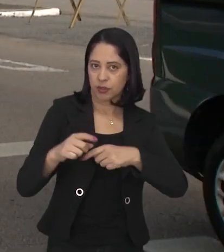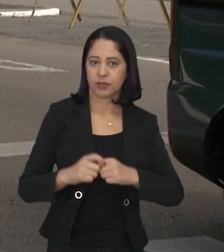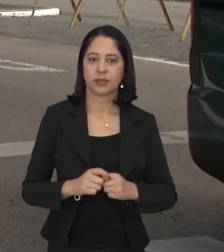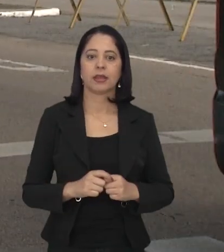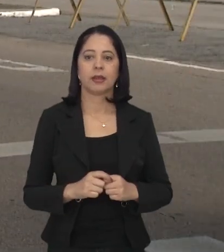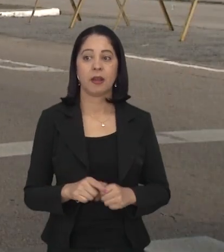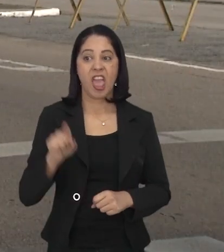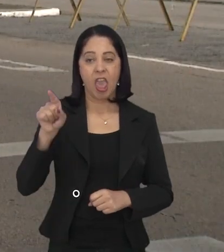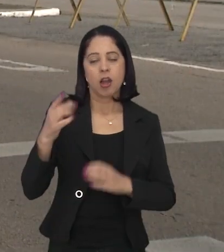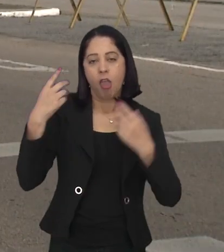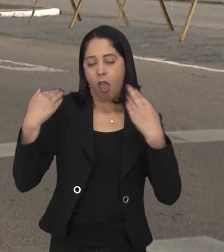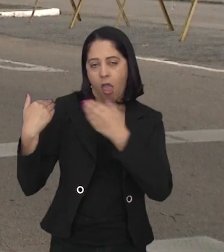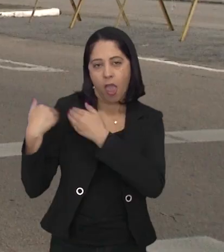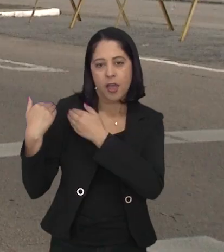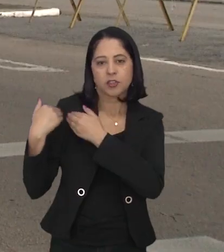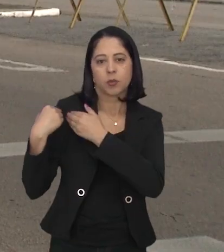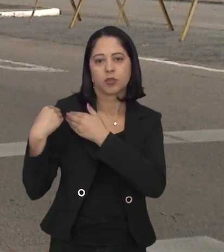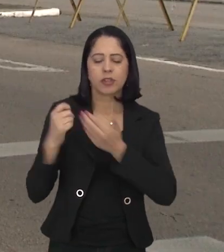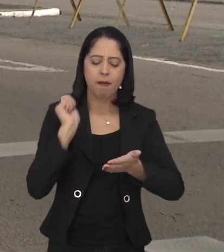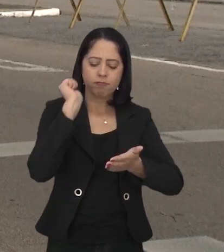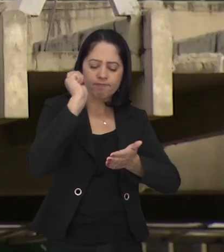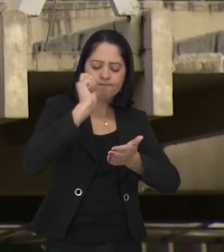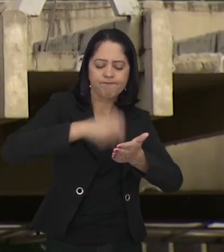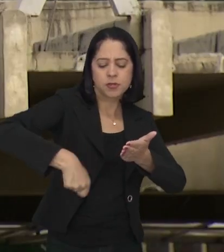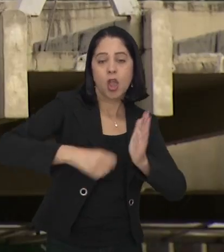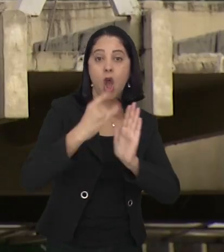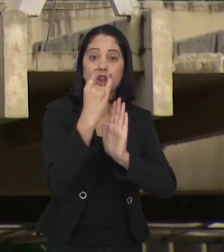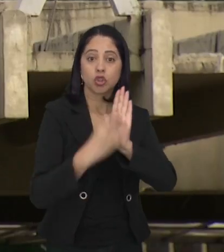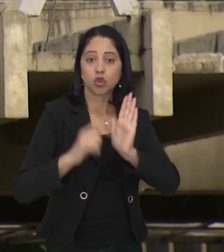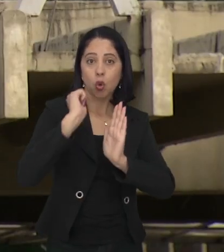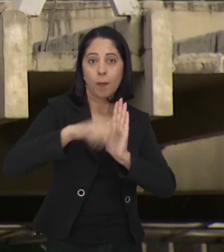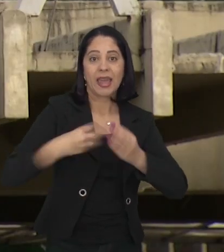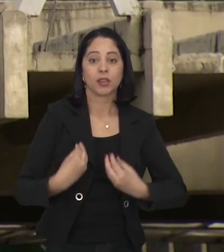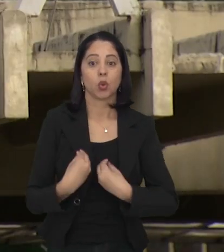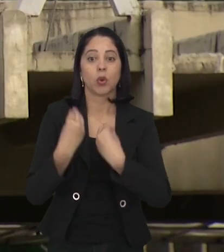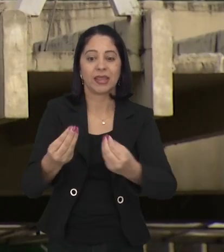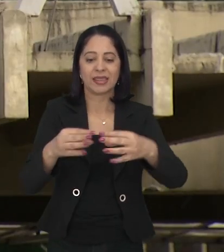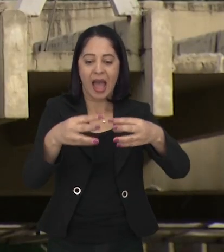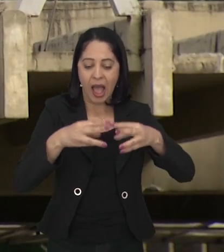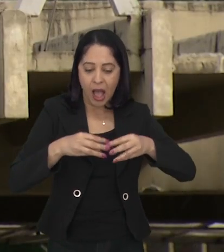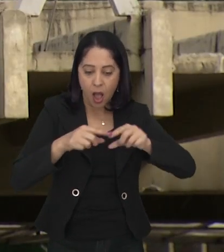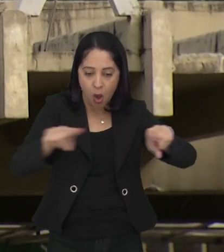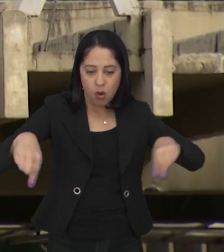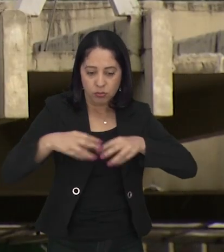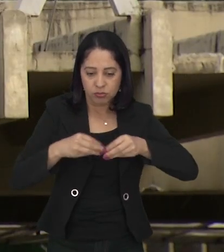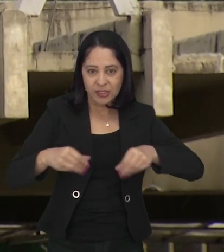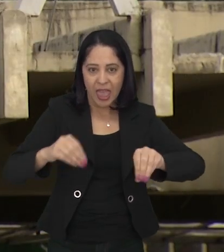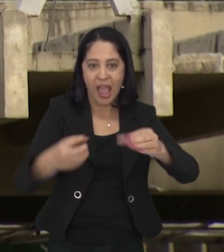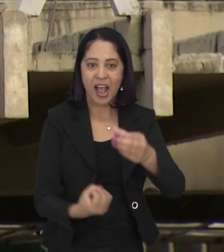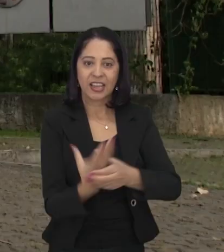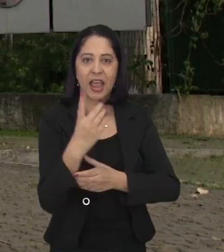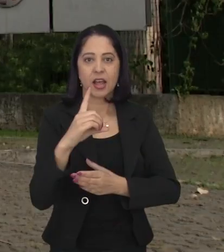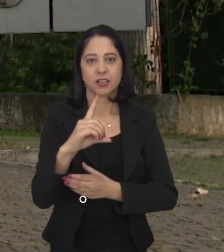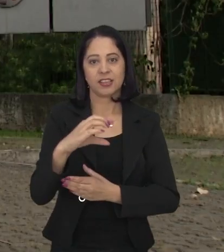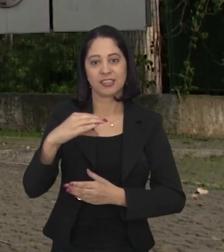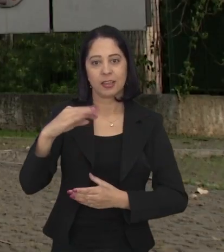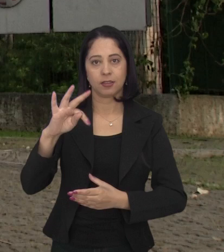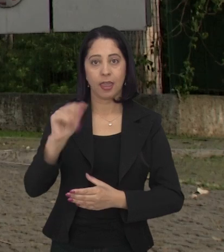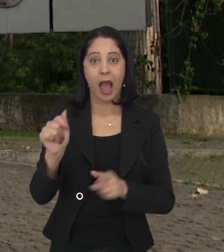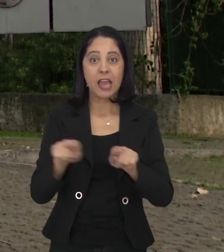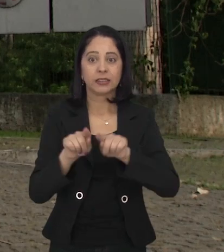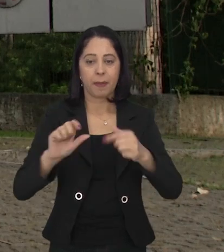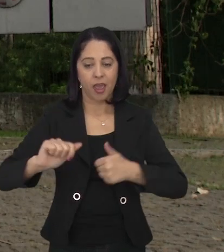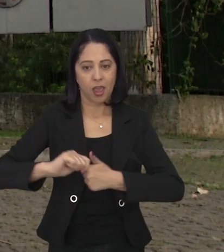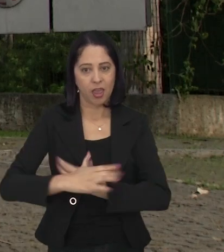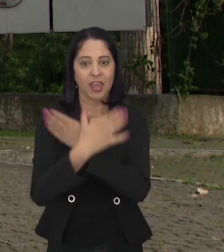foi o responsável por assinar o documento que doou o terreno para a instalação do DCTA e do ITA,